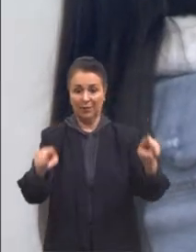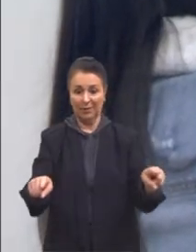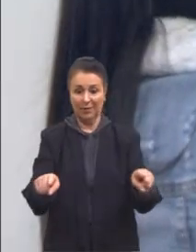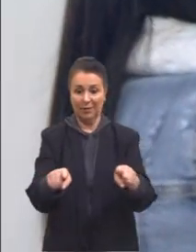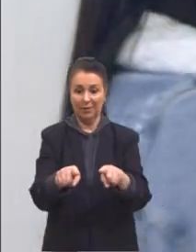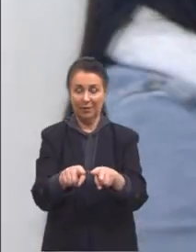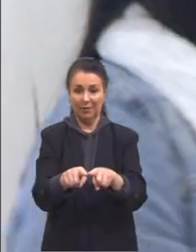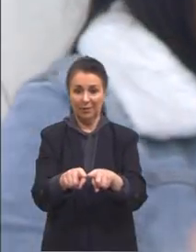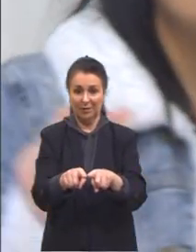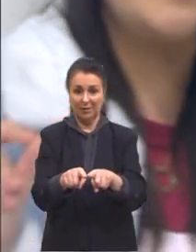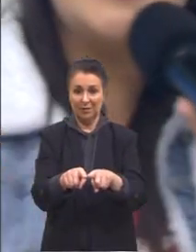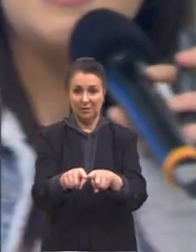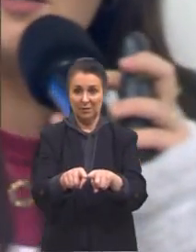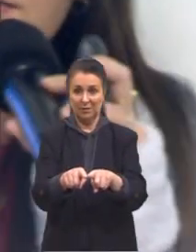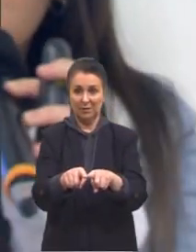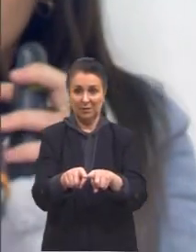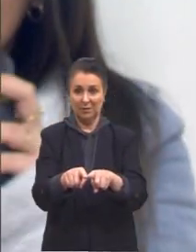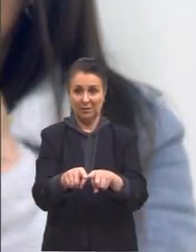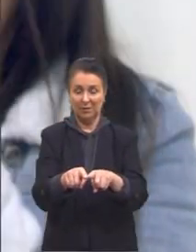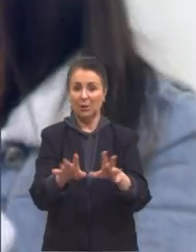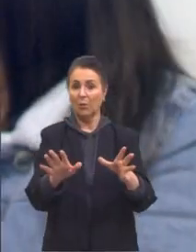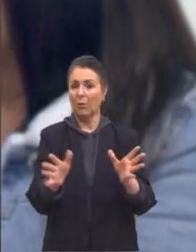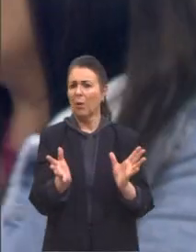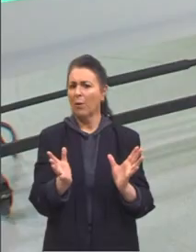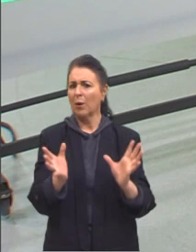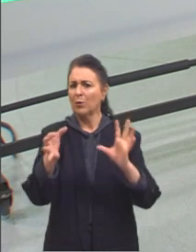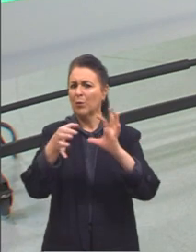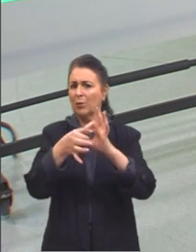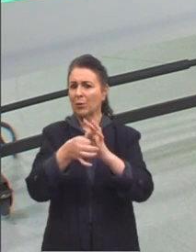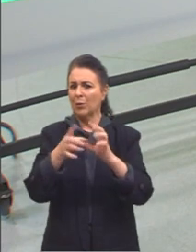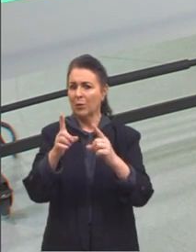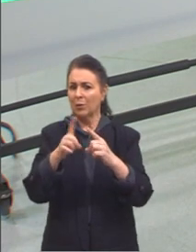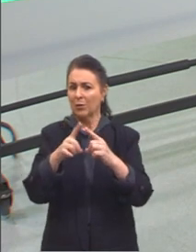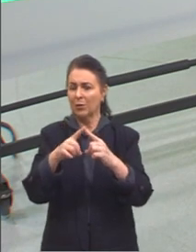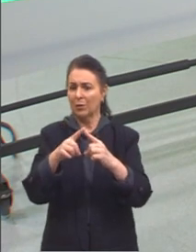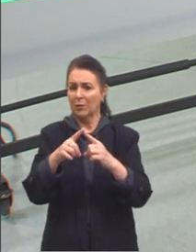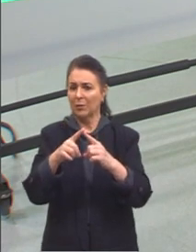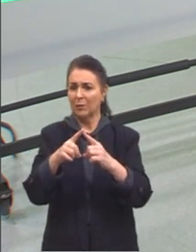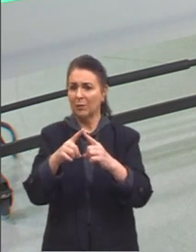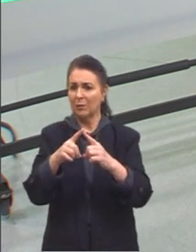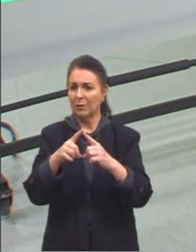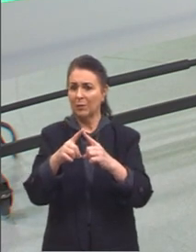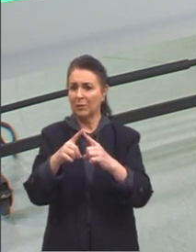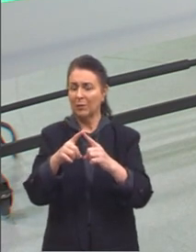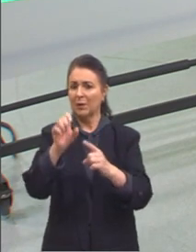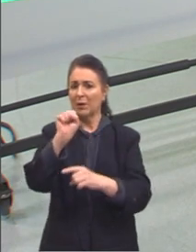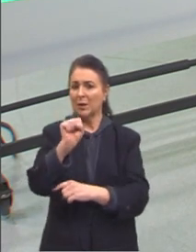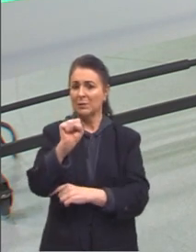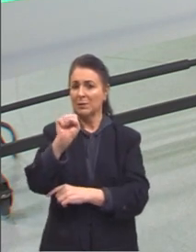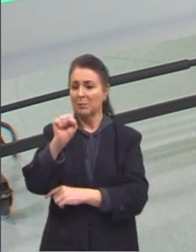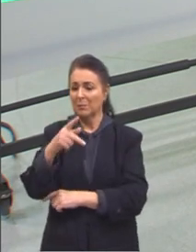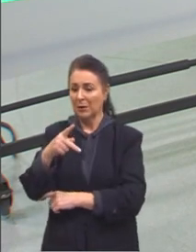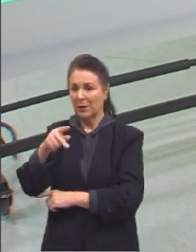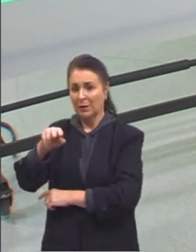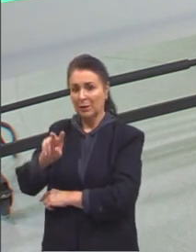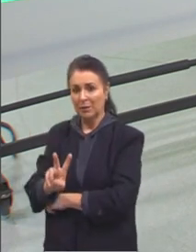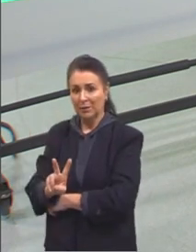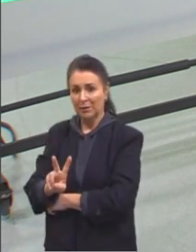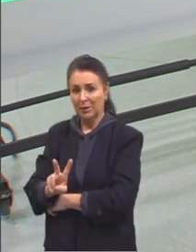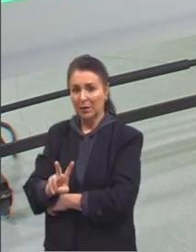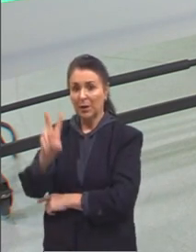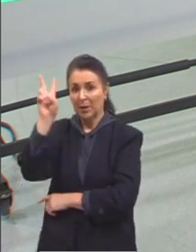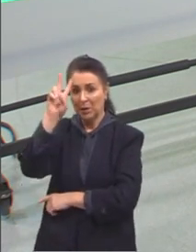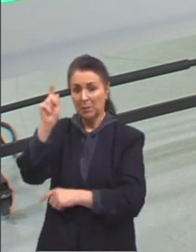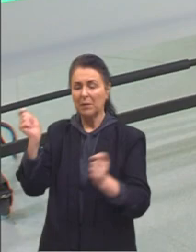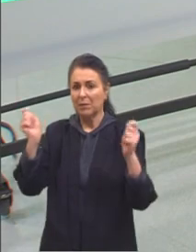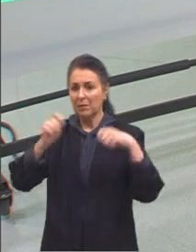né eu tenho ibizas qual hibridação Oi eu voltei aí hibridação SP2 levam